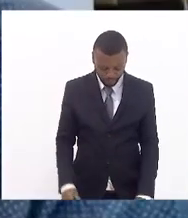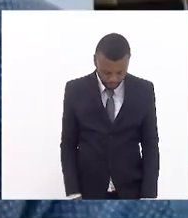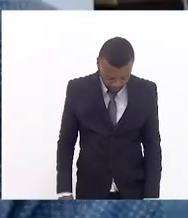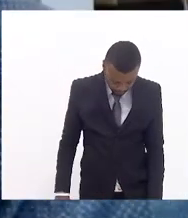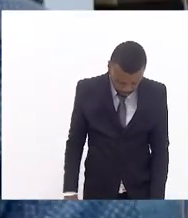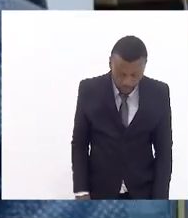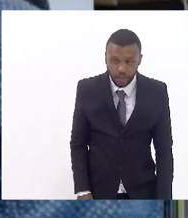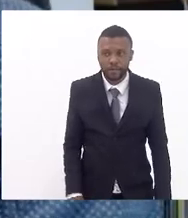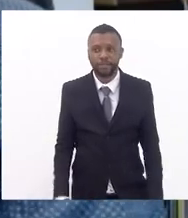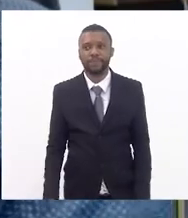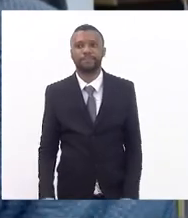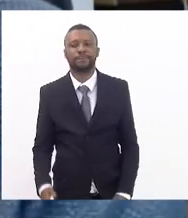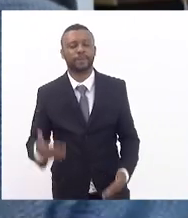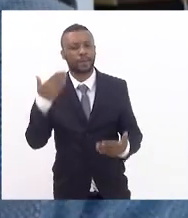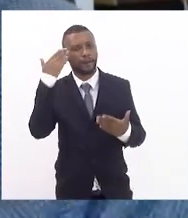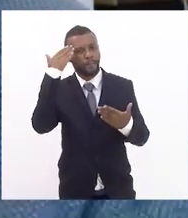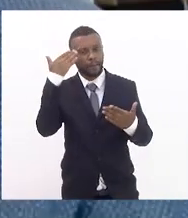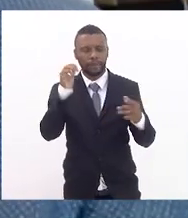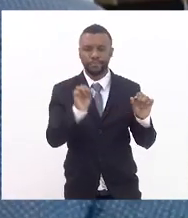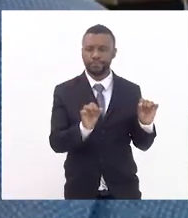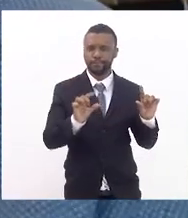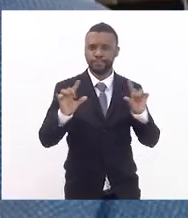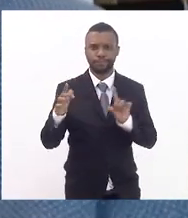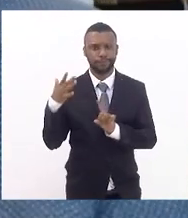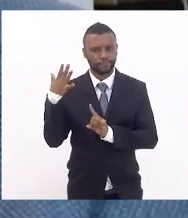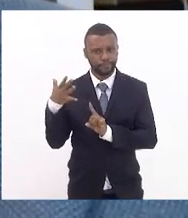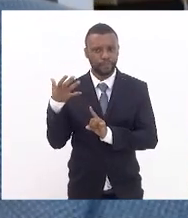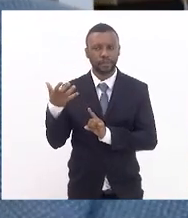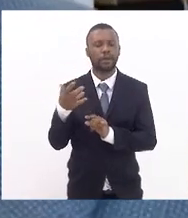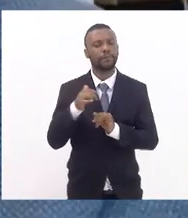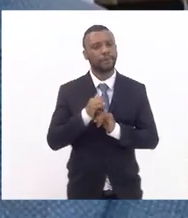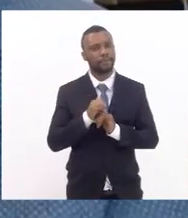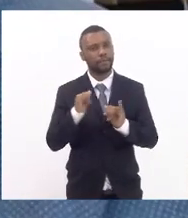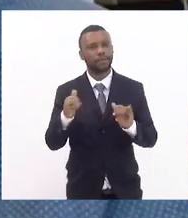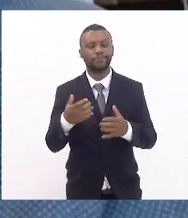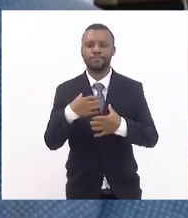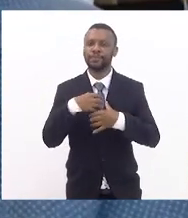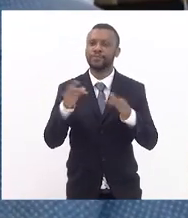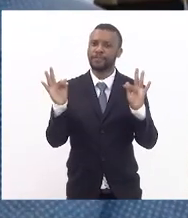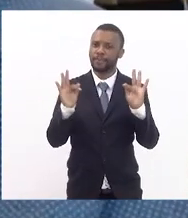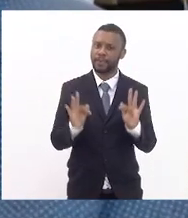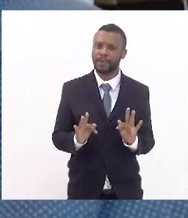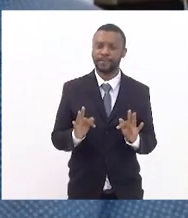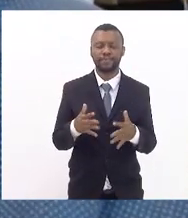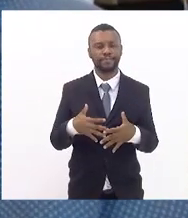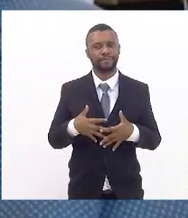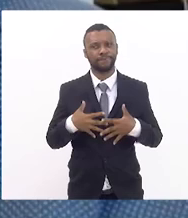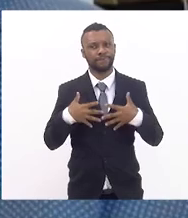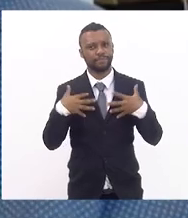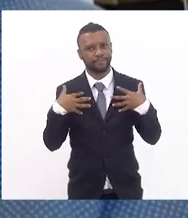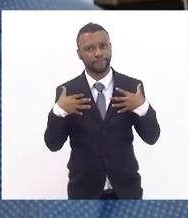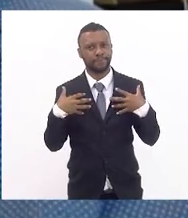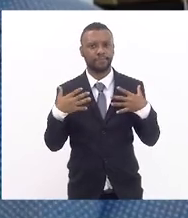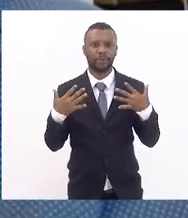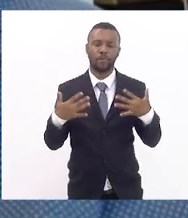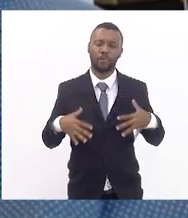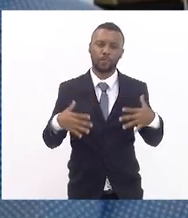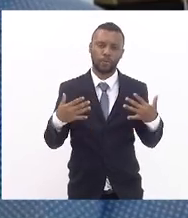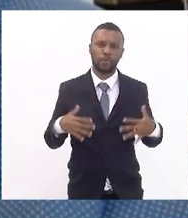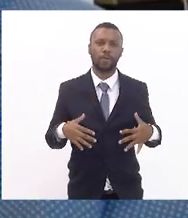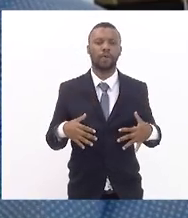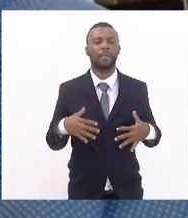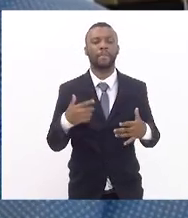Obrigado por você me ceder a palavra. Eu quero dizer que eu estou muito feliz, muito satisfeito pela